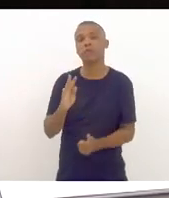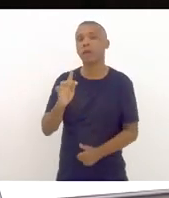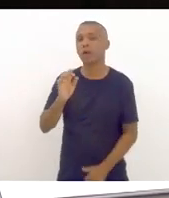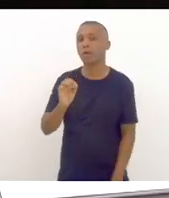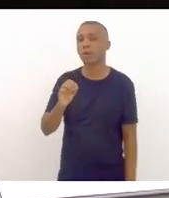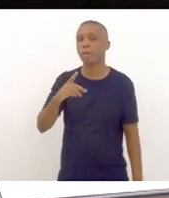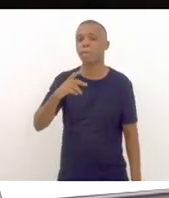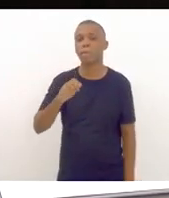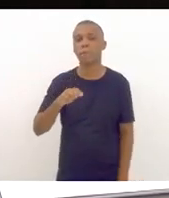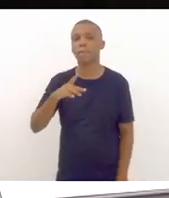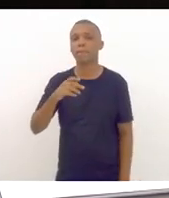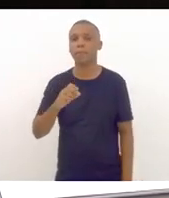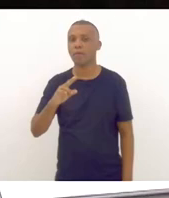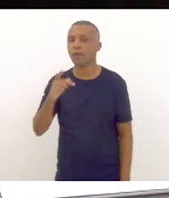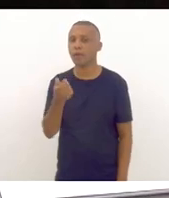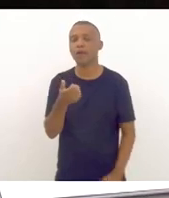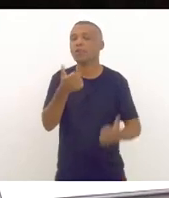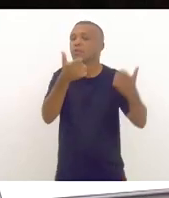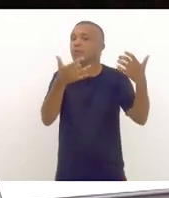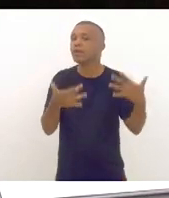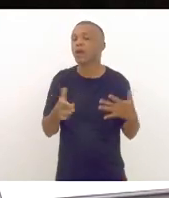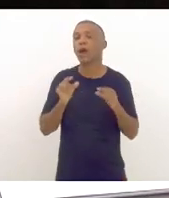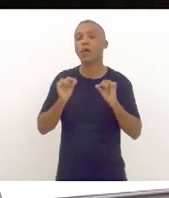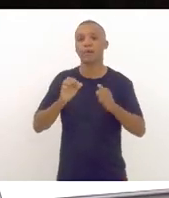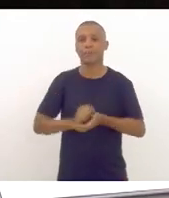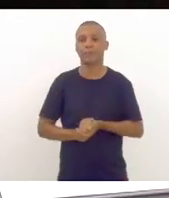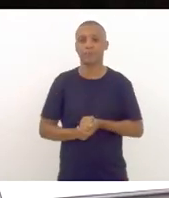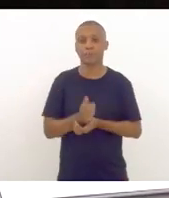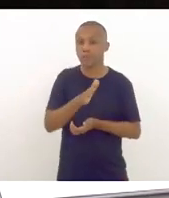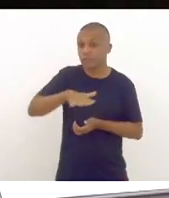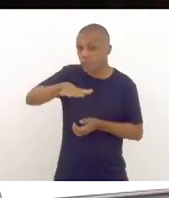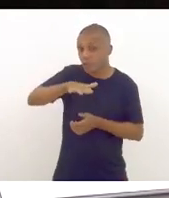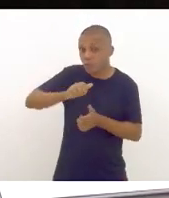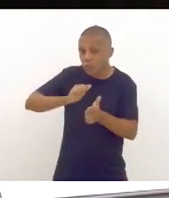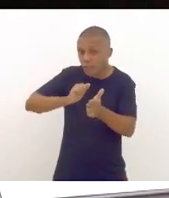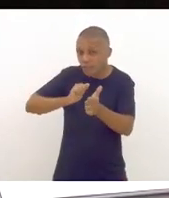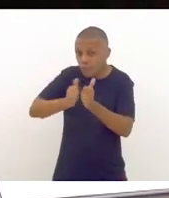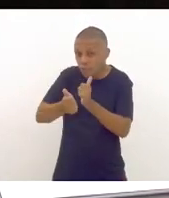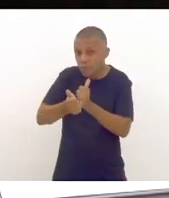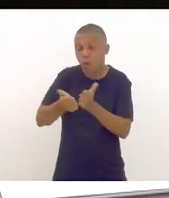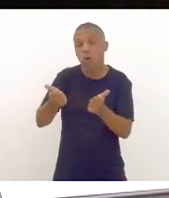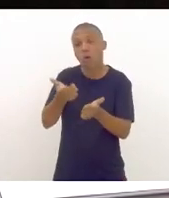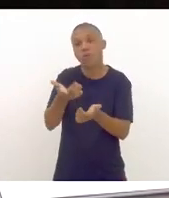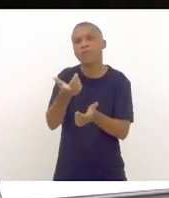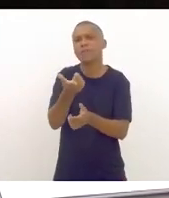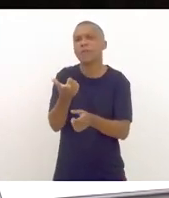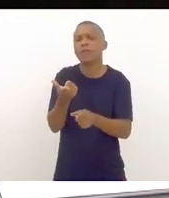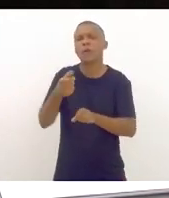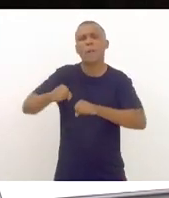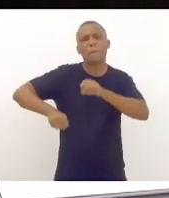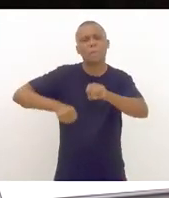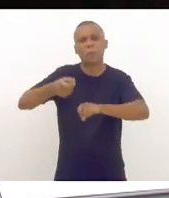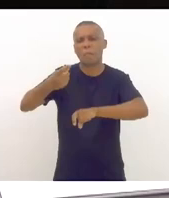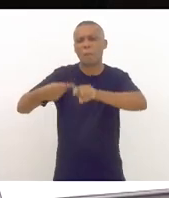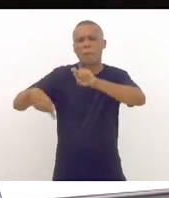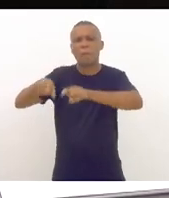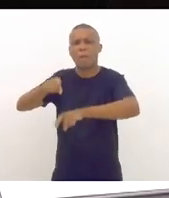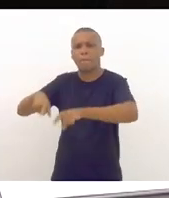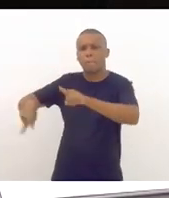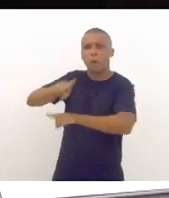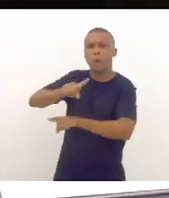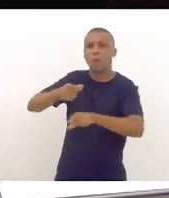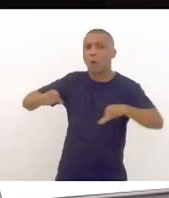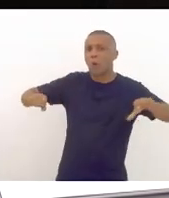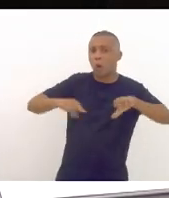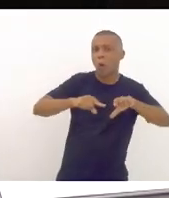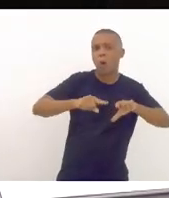dizer, Zaca, falando a língua do futebol, hoje você fez um gol de bicicleta, meu irmão, porque fazer